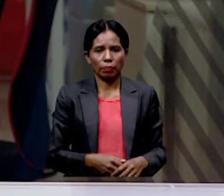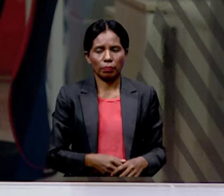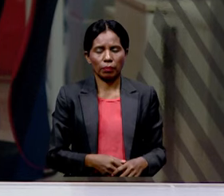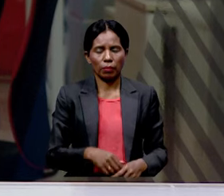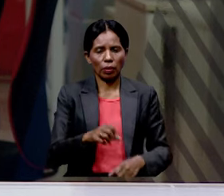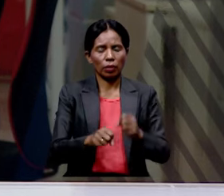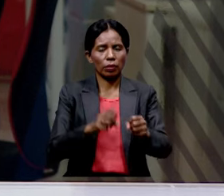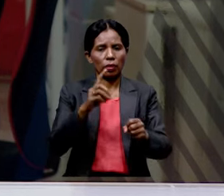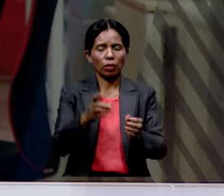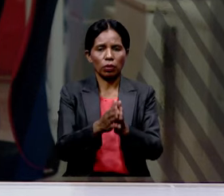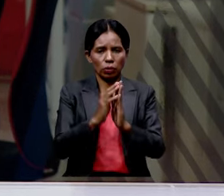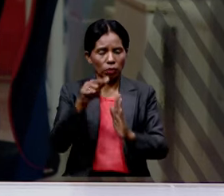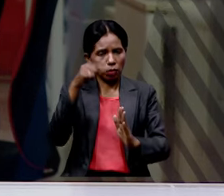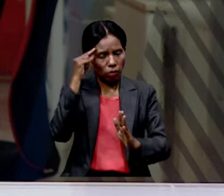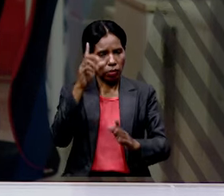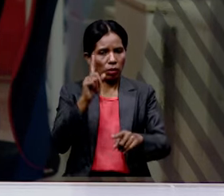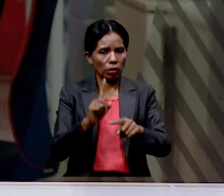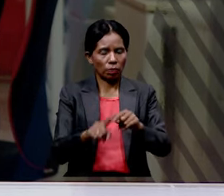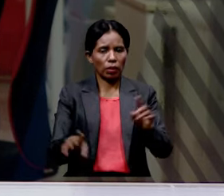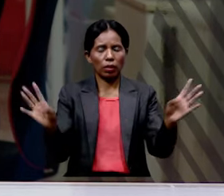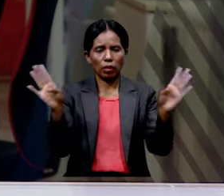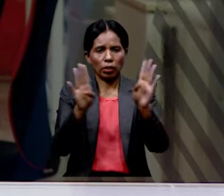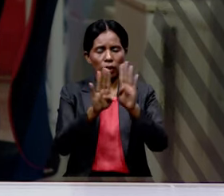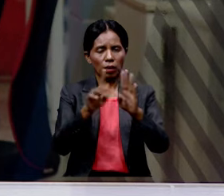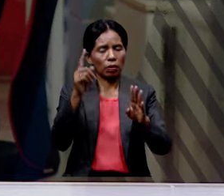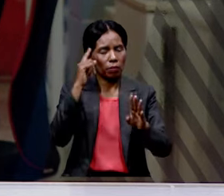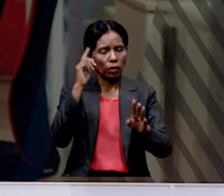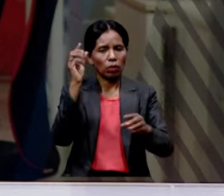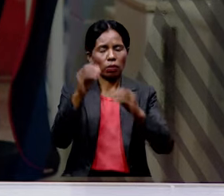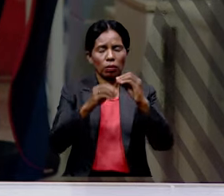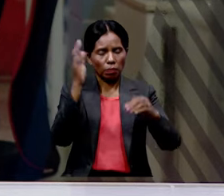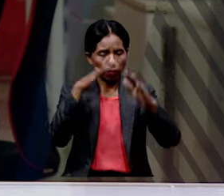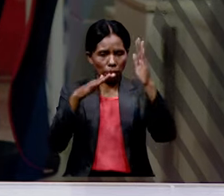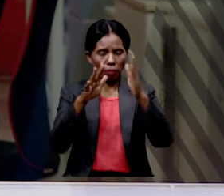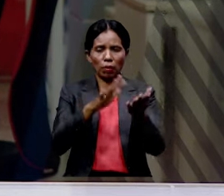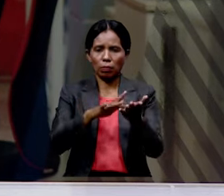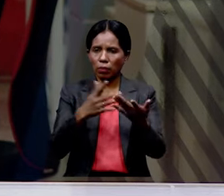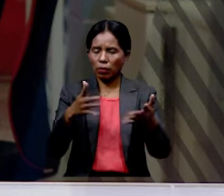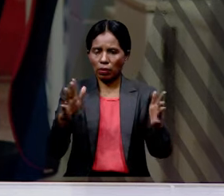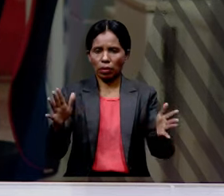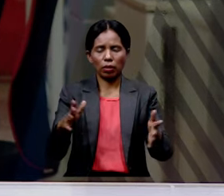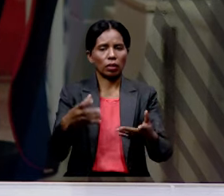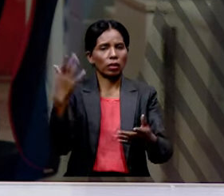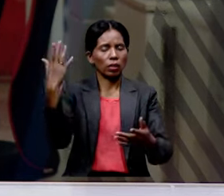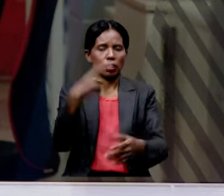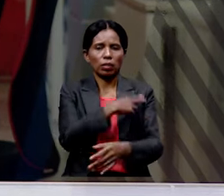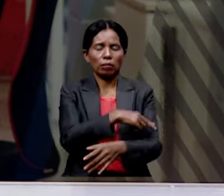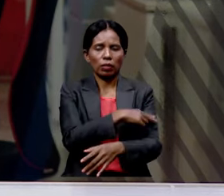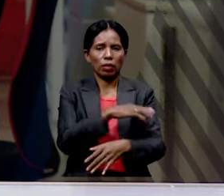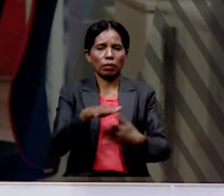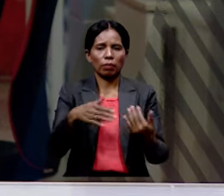Sociedade civil exige governo labele taka matang konaba problema stok ai moruk mamuk ia fasli dari Saudi